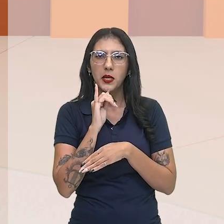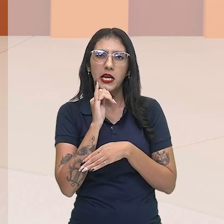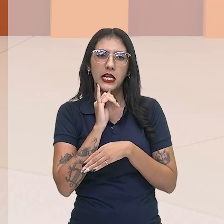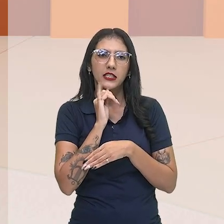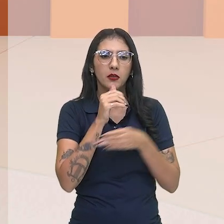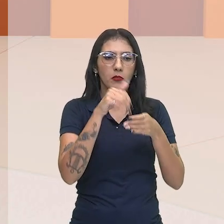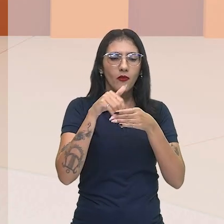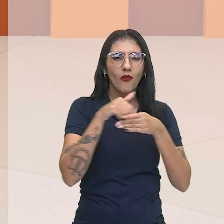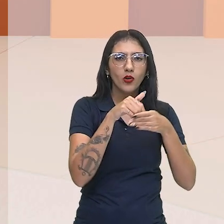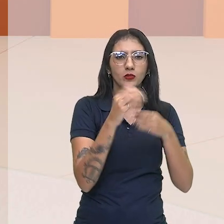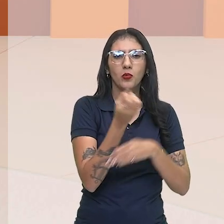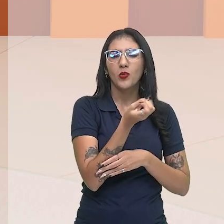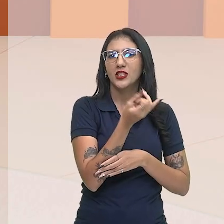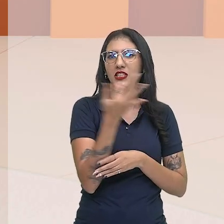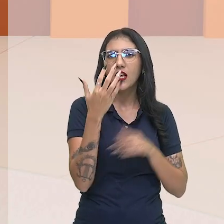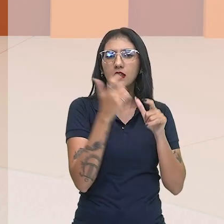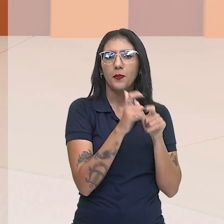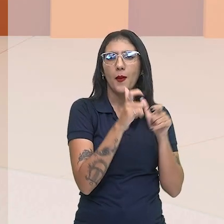no sistema